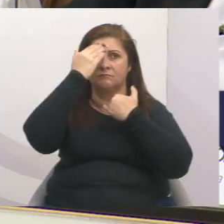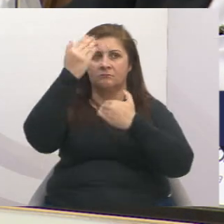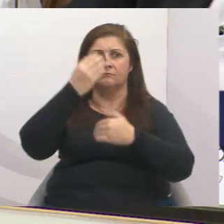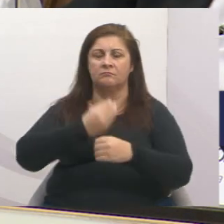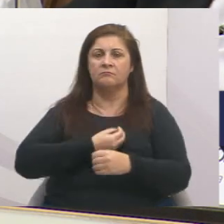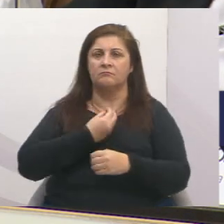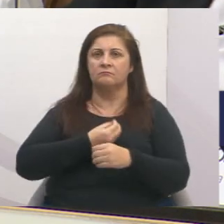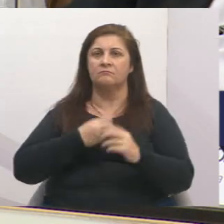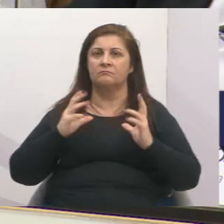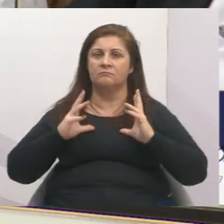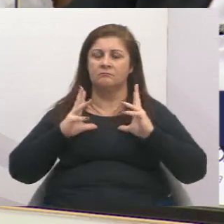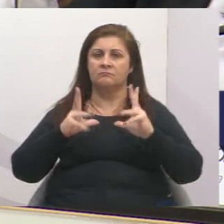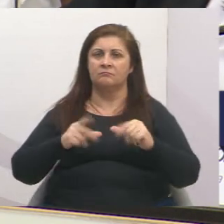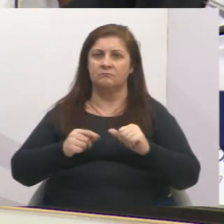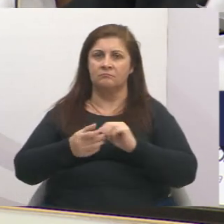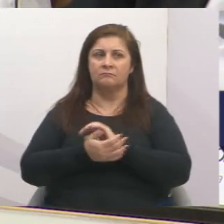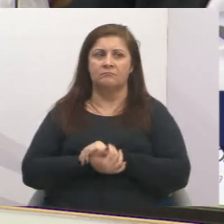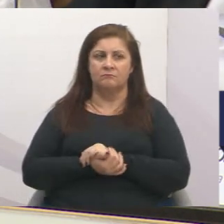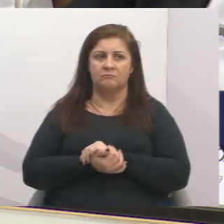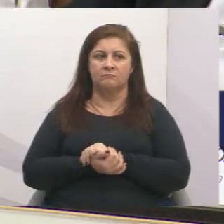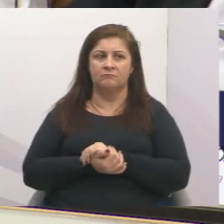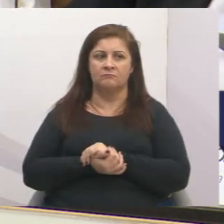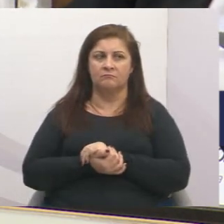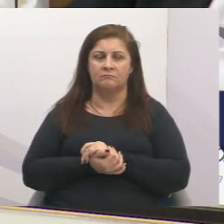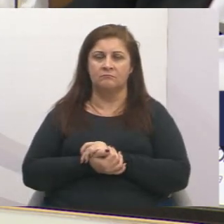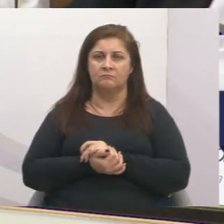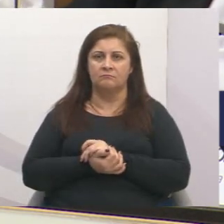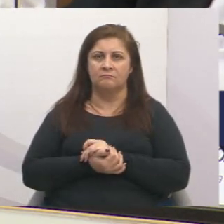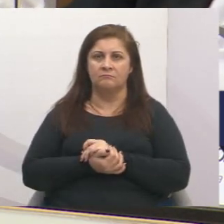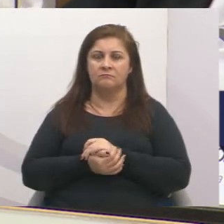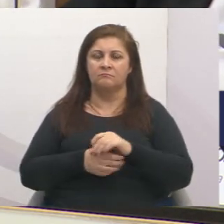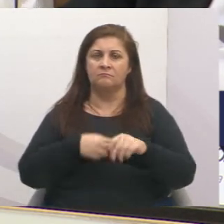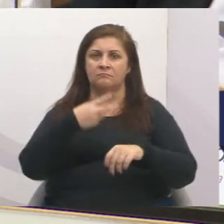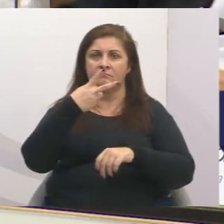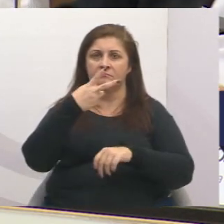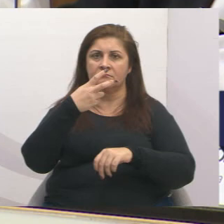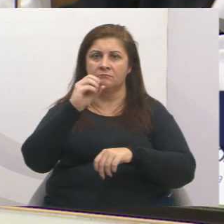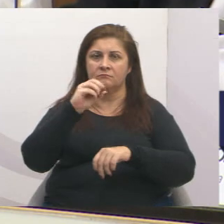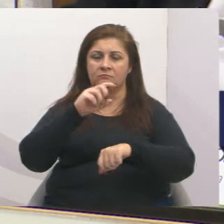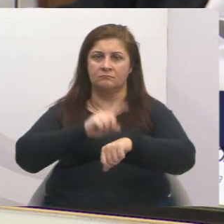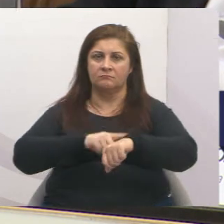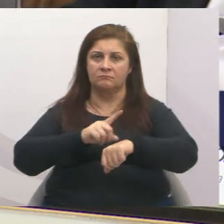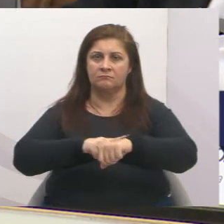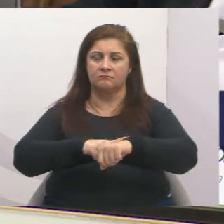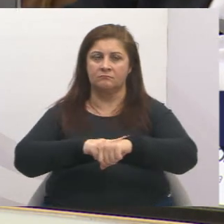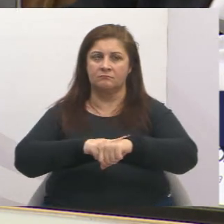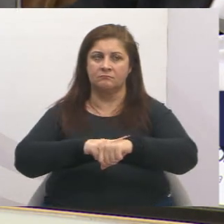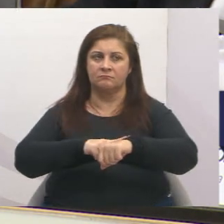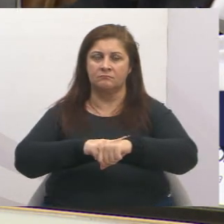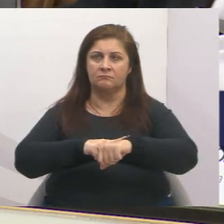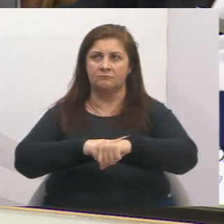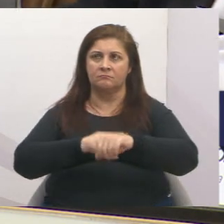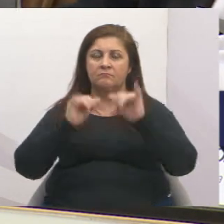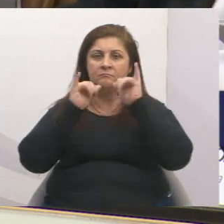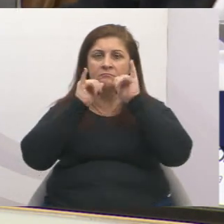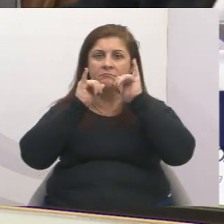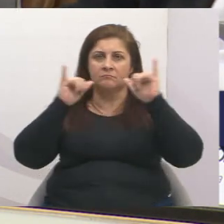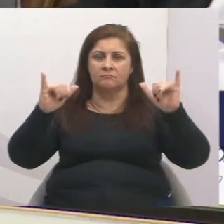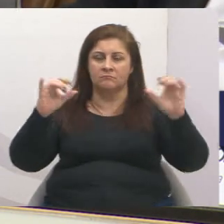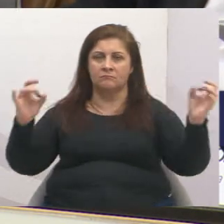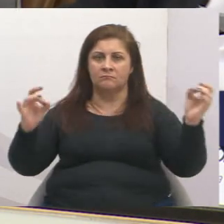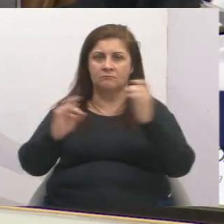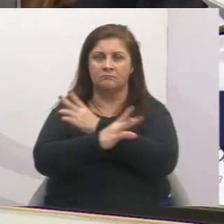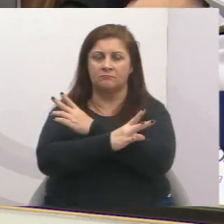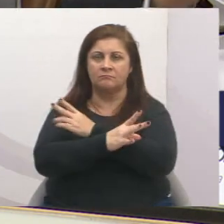presença e a participação de todos. E assim, às 20 horas, declaro encerrado